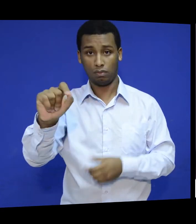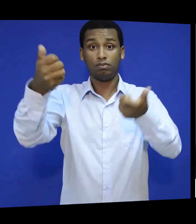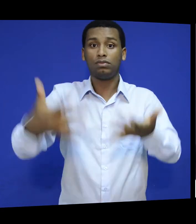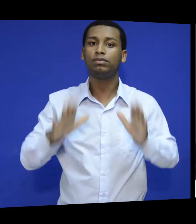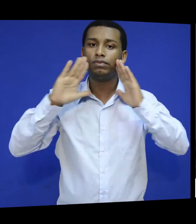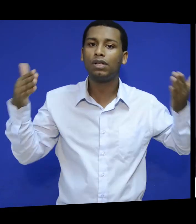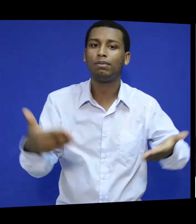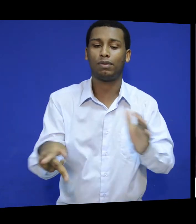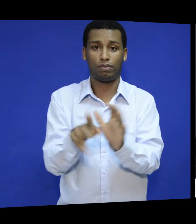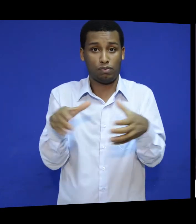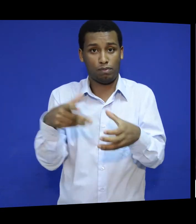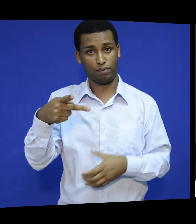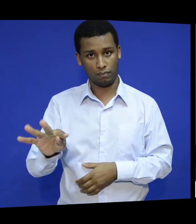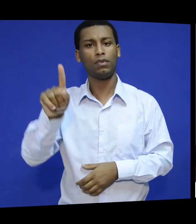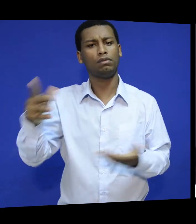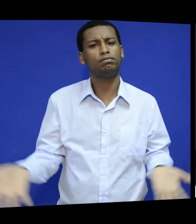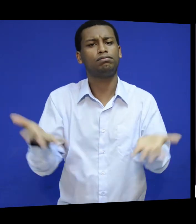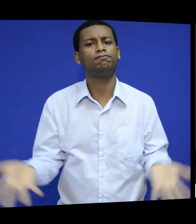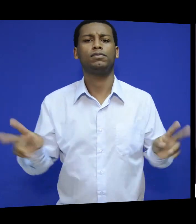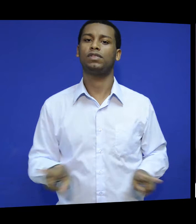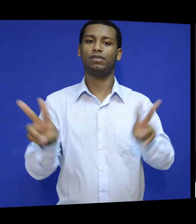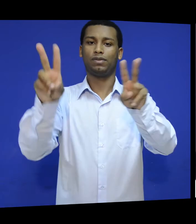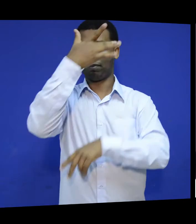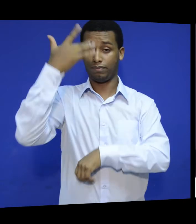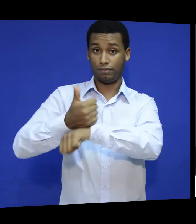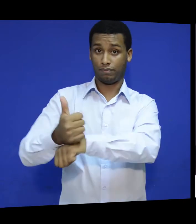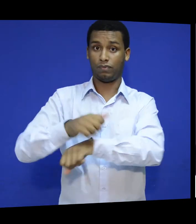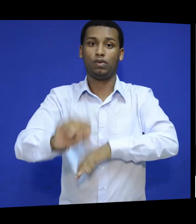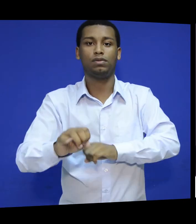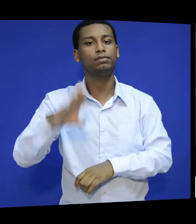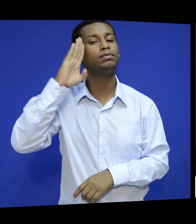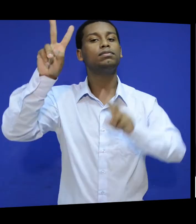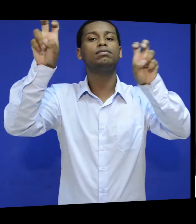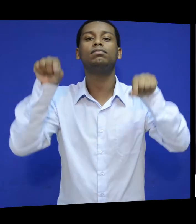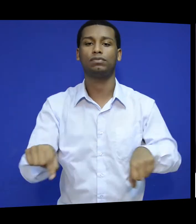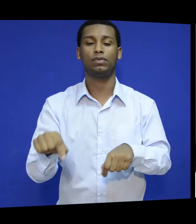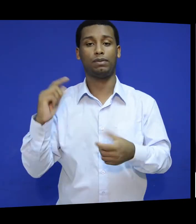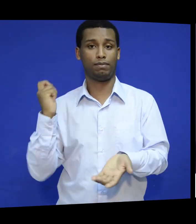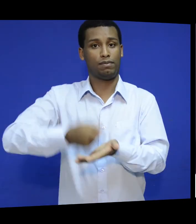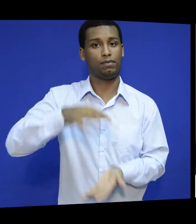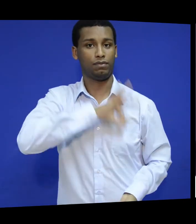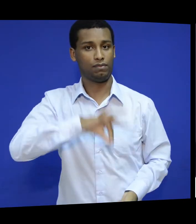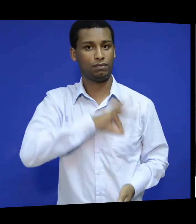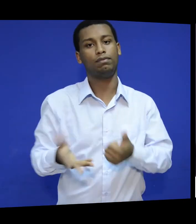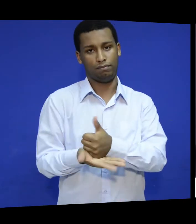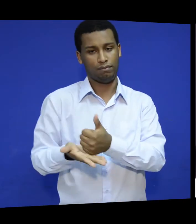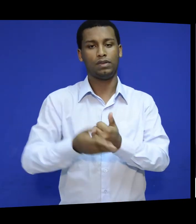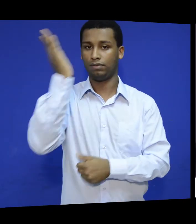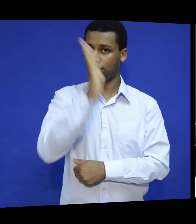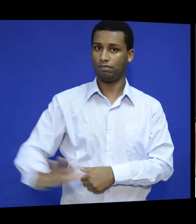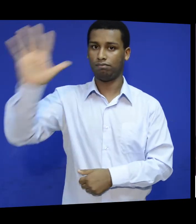Morastoni. Ele destacou que o foco da campanha do seu partido é valorizar o profissional em educação, principalmente no que diz respeito